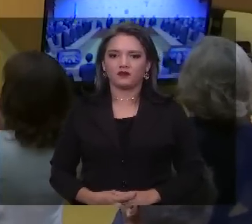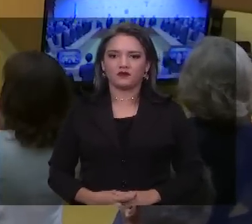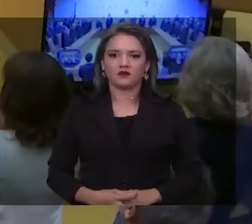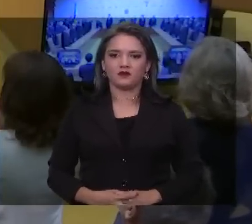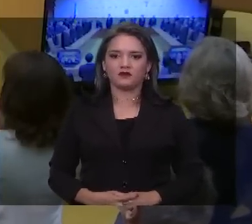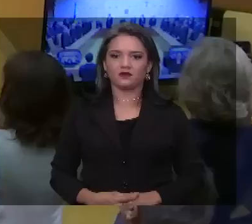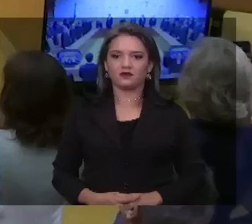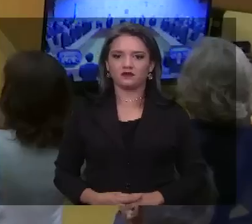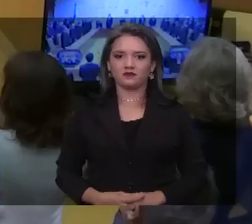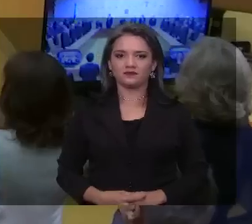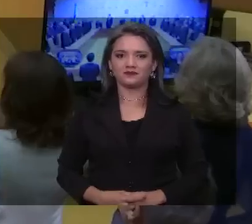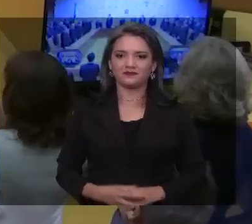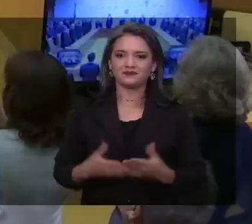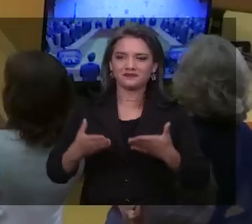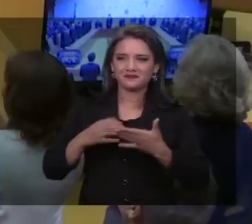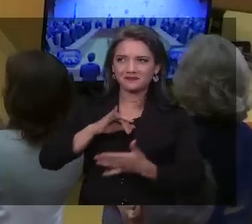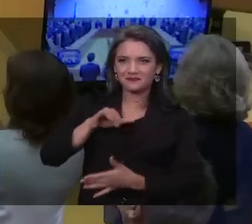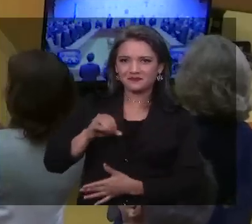João Camareiro.